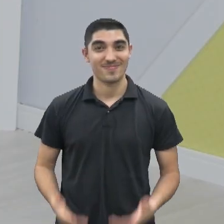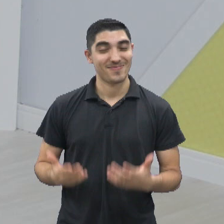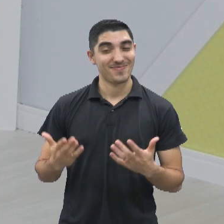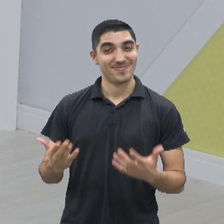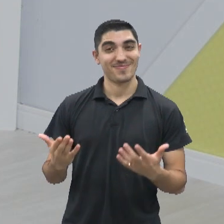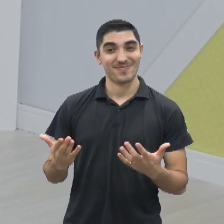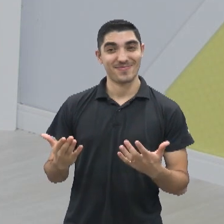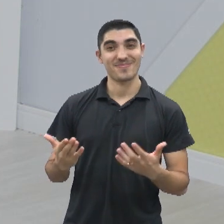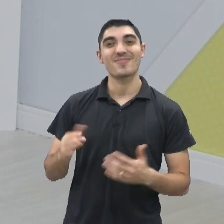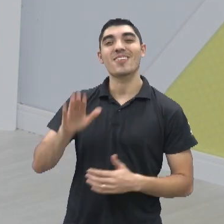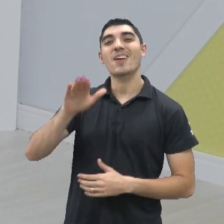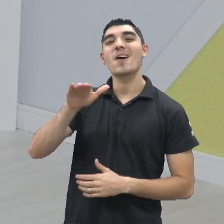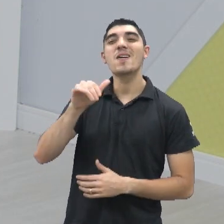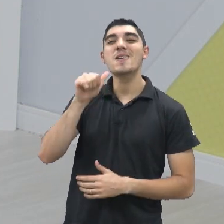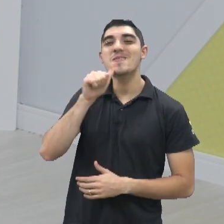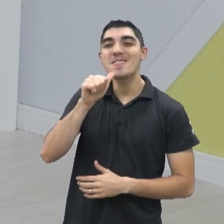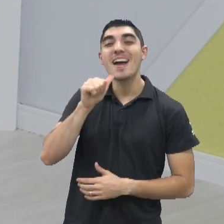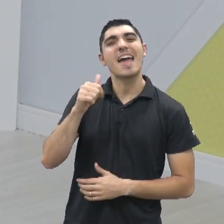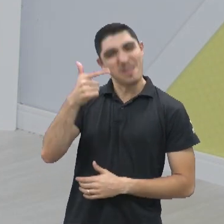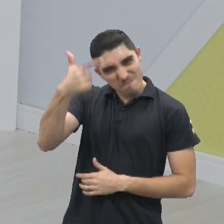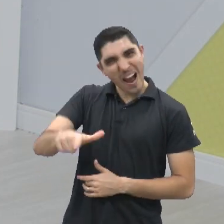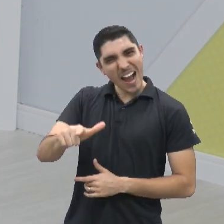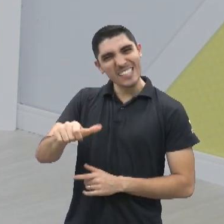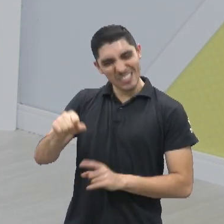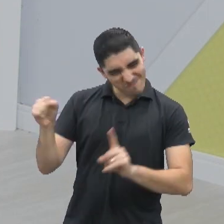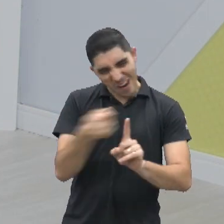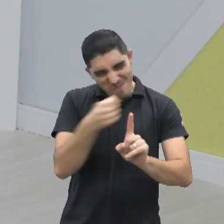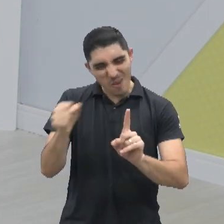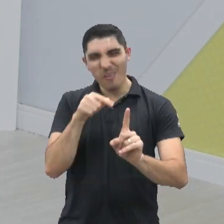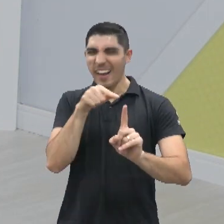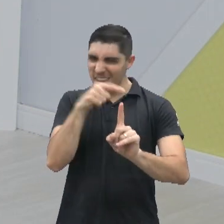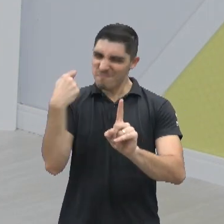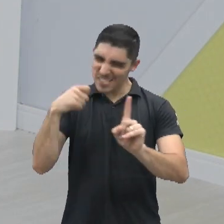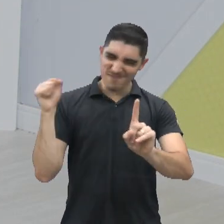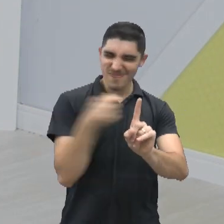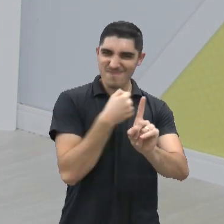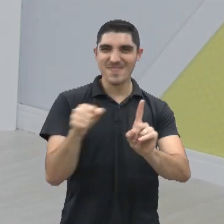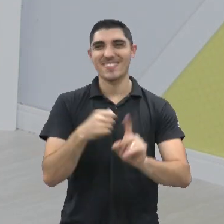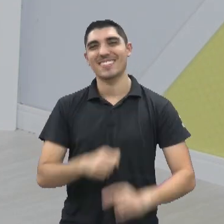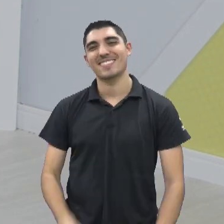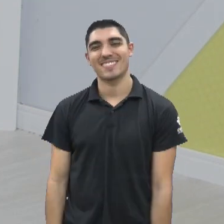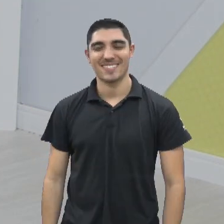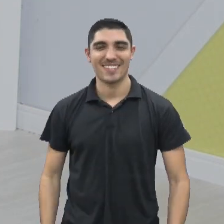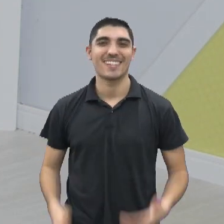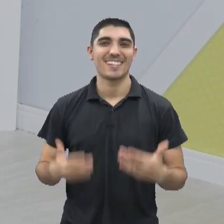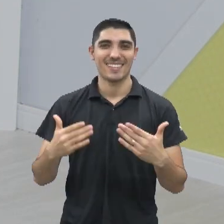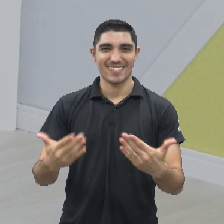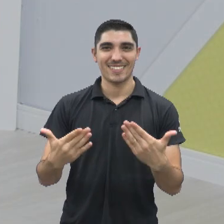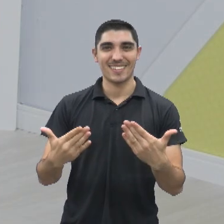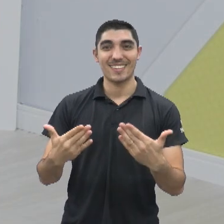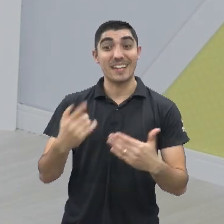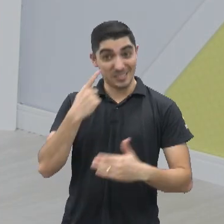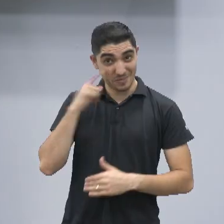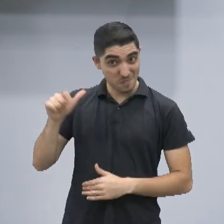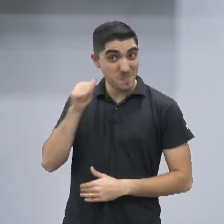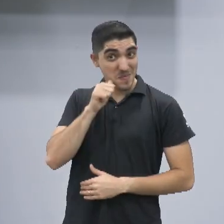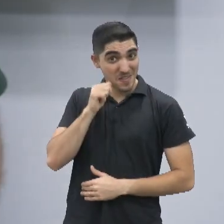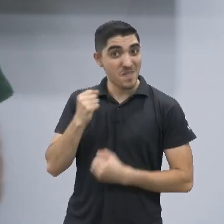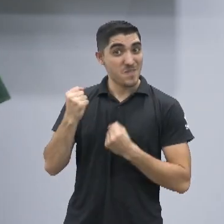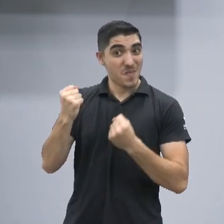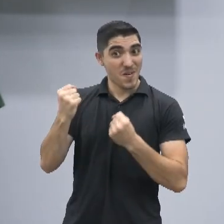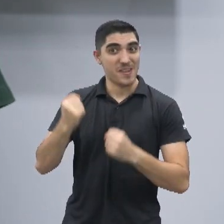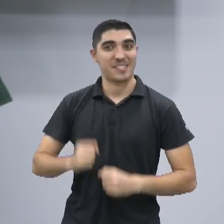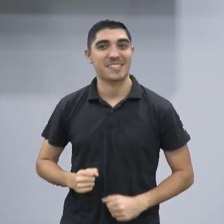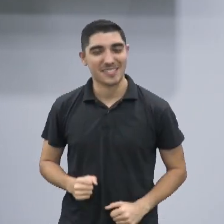Ô, Rehuk, se fosse eu, batia mais, que esse merece. Brunão, a moça é forte, hein? Então,